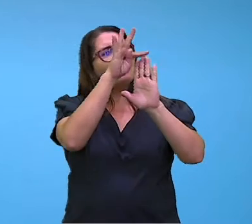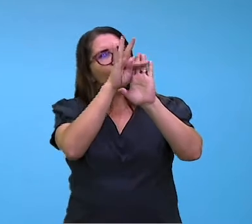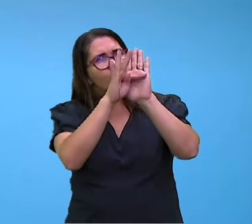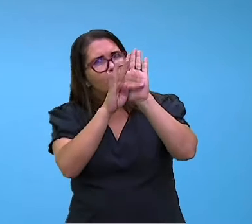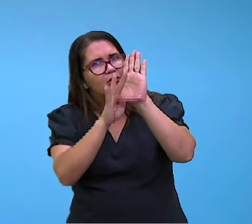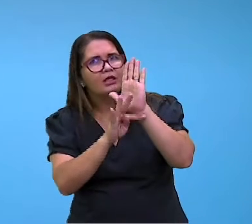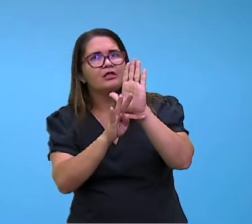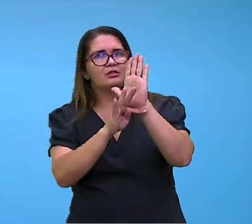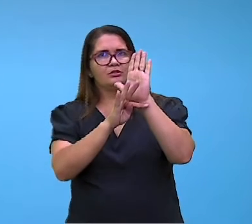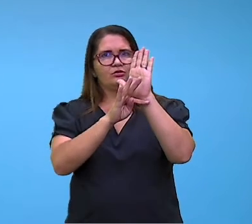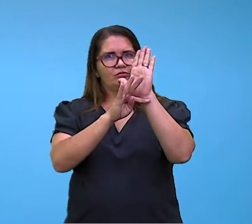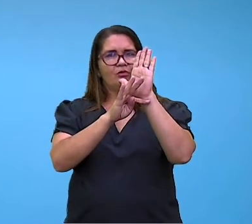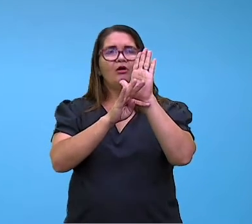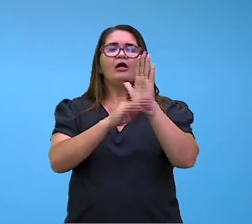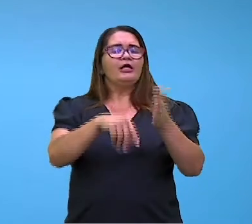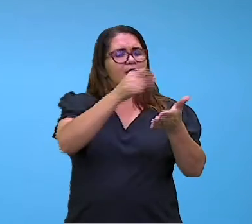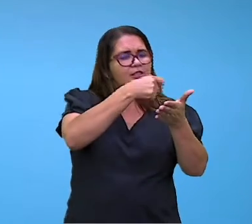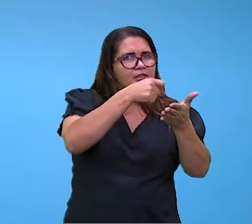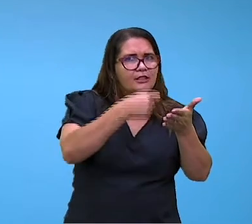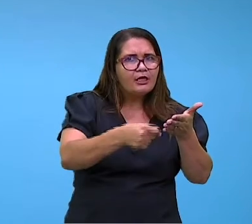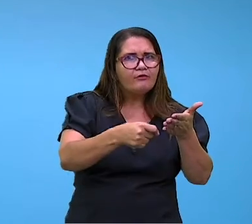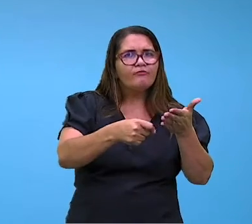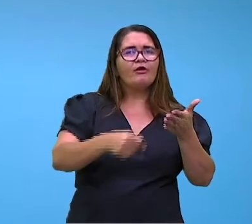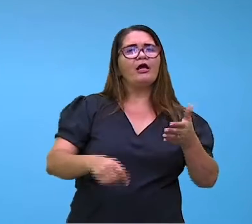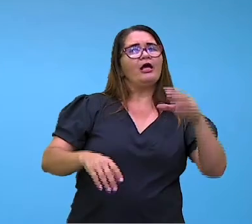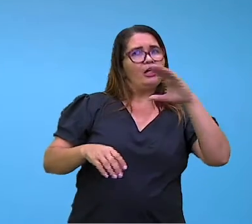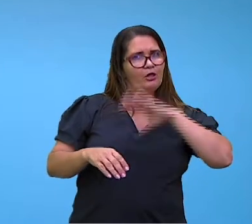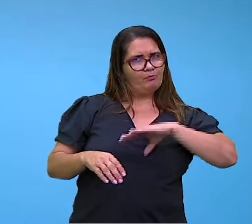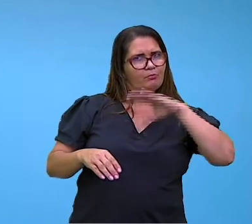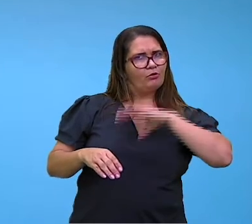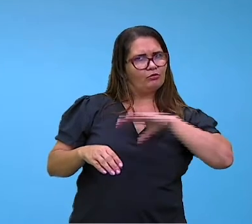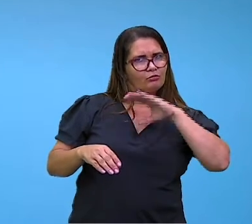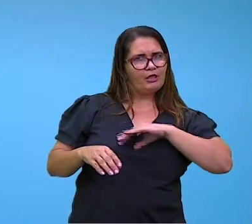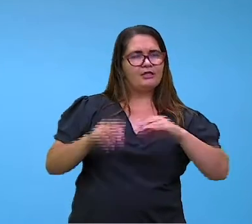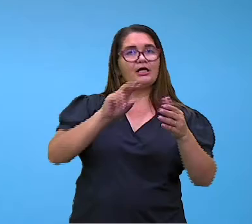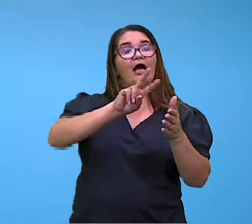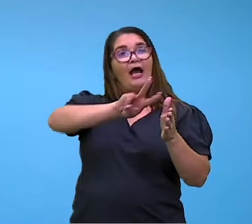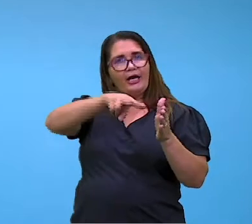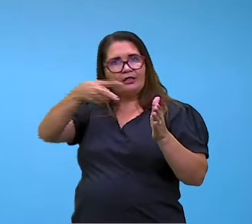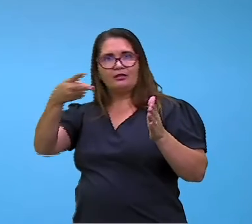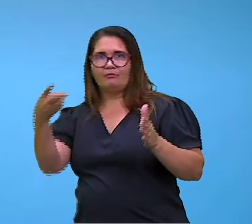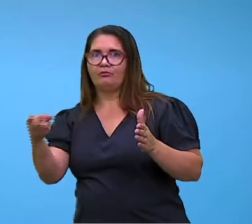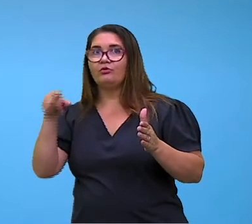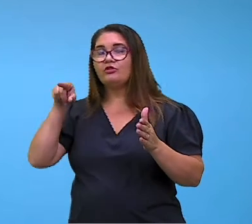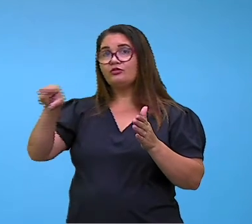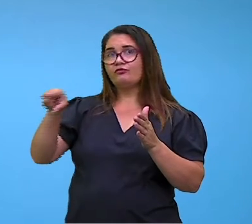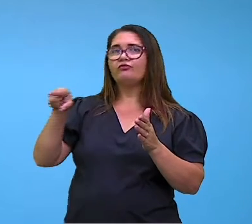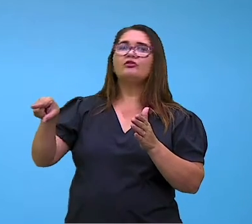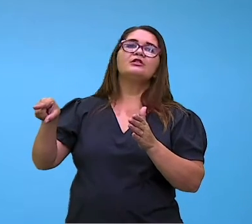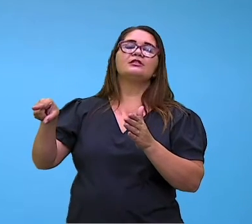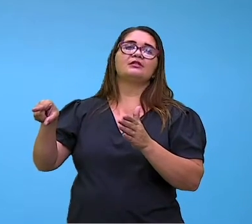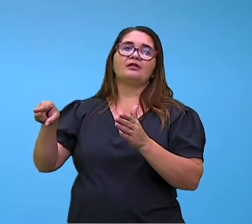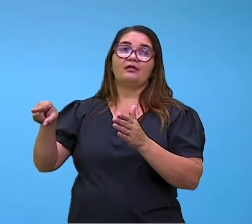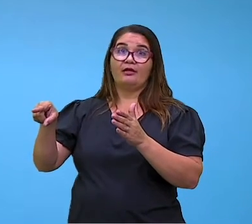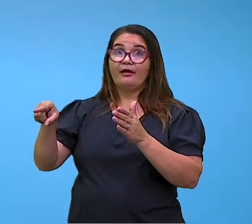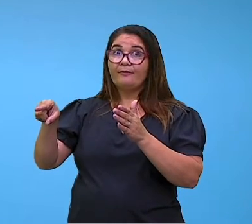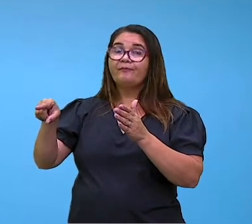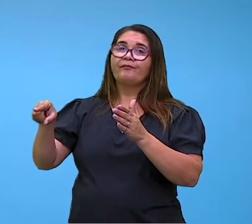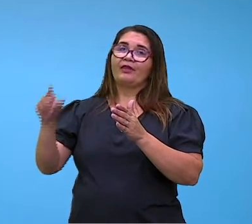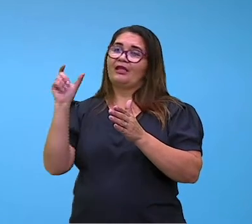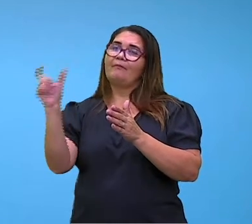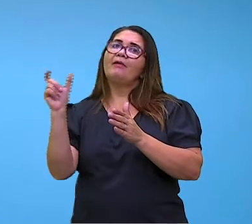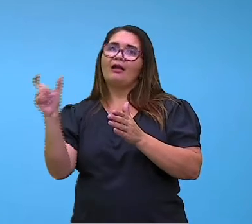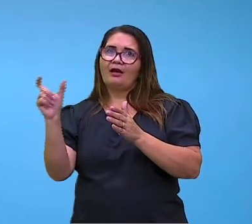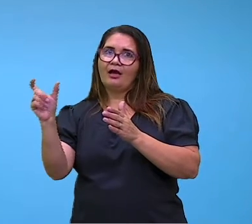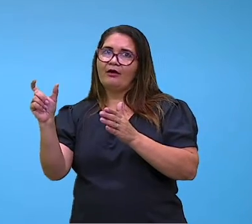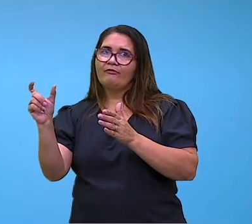texto em português, faça a pesquisa da tradução que não conseguiu obter e a compreensão